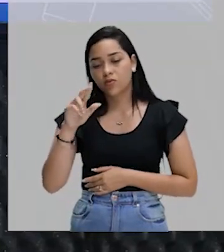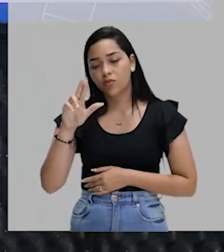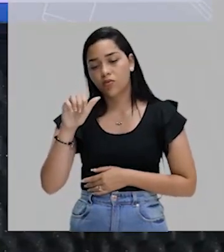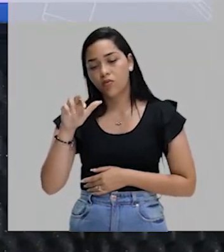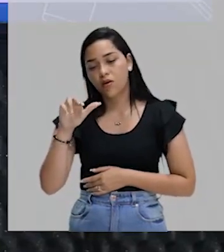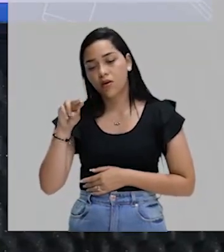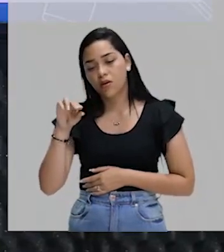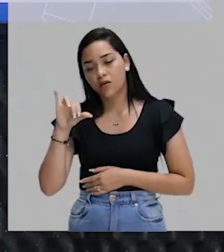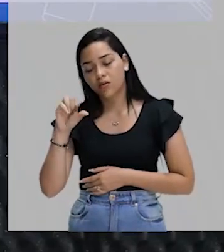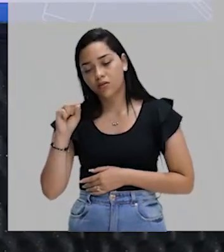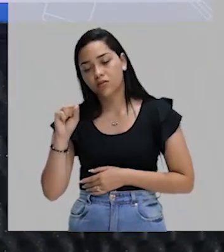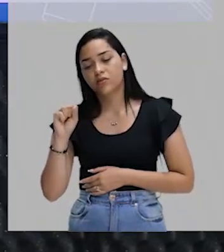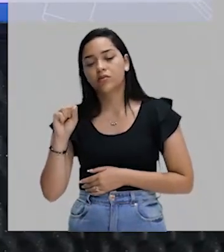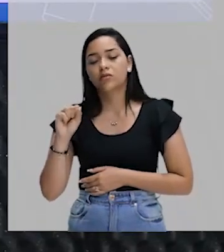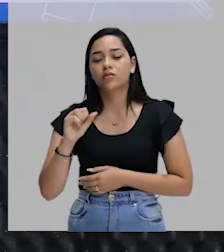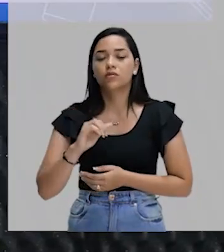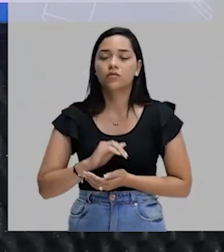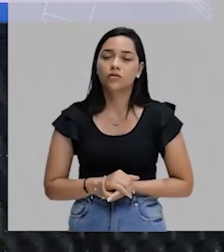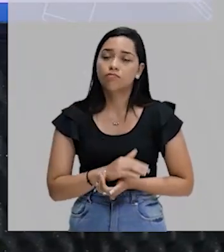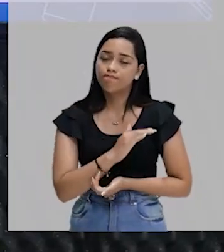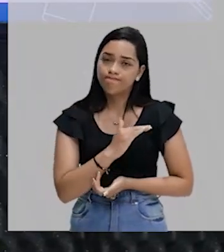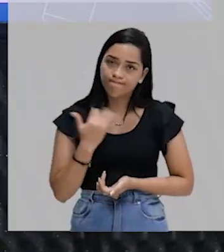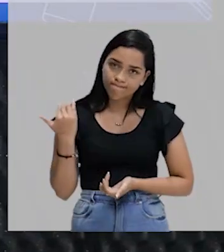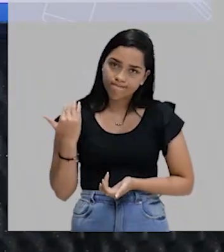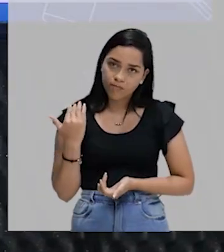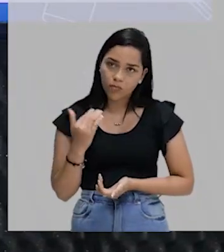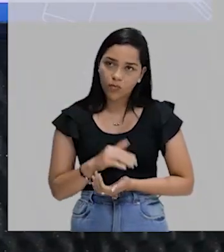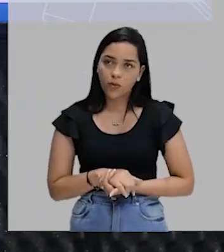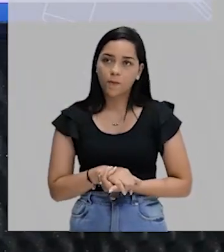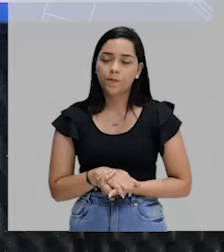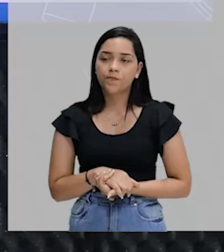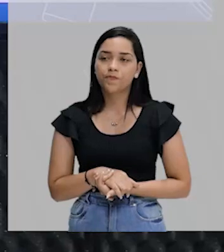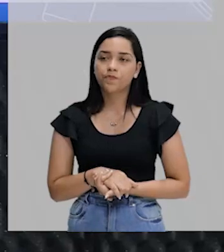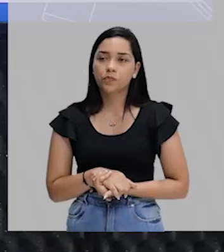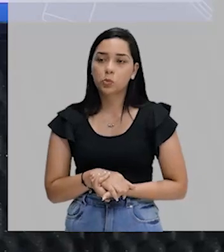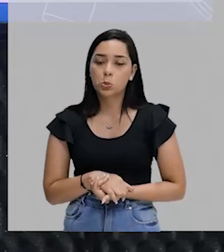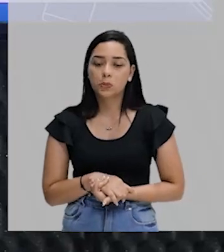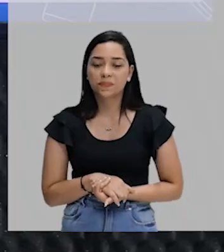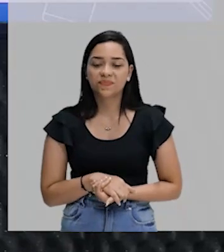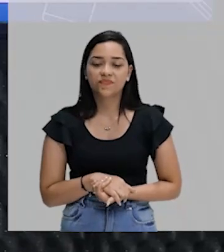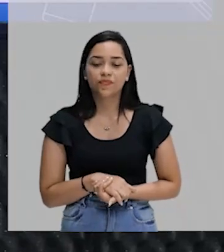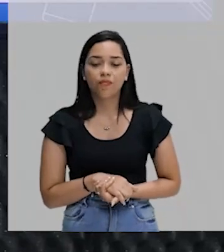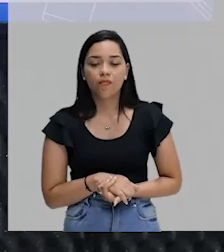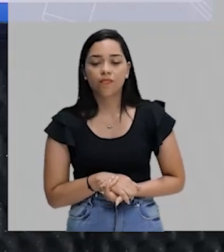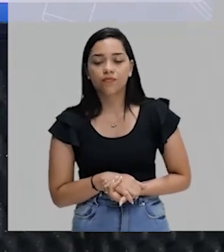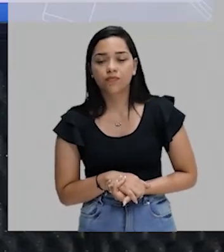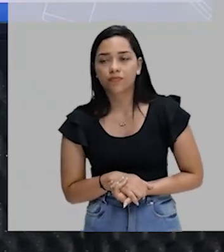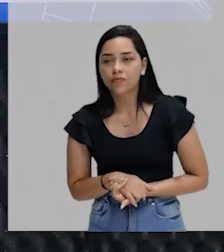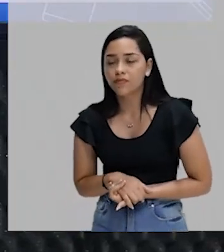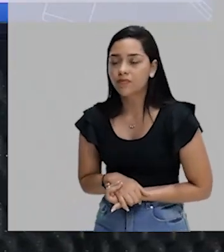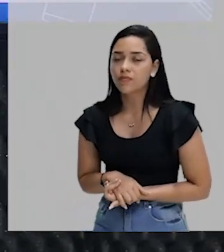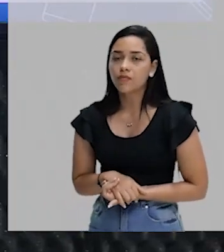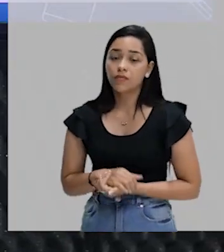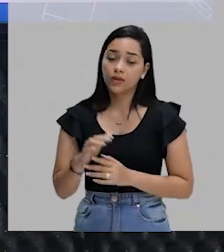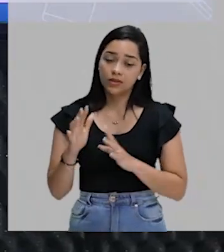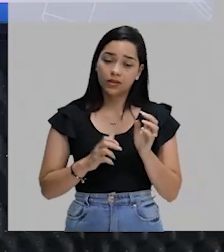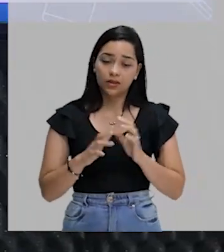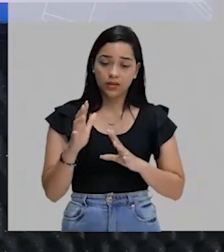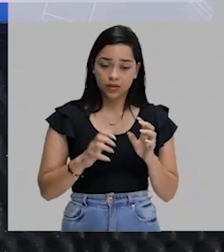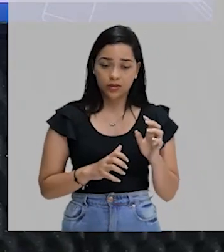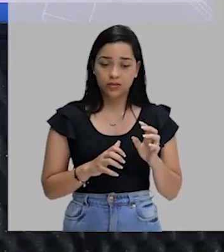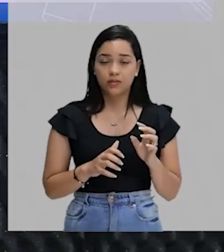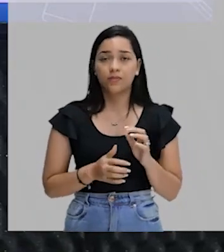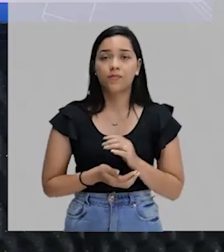1.511 nativos guaranis foram mortos nessa guerra de